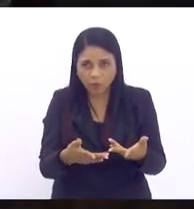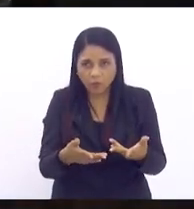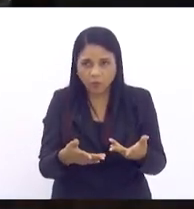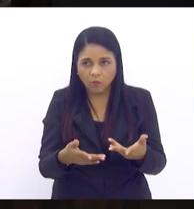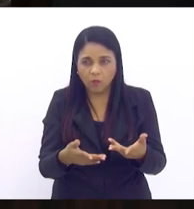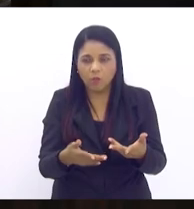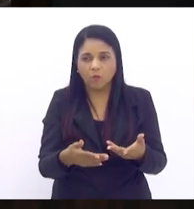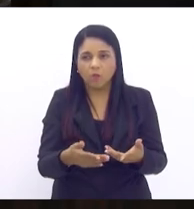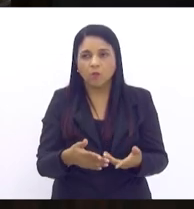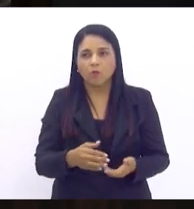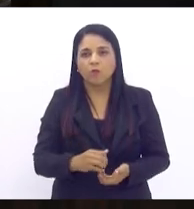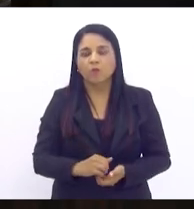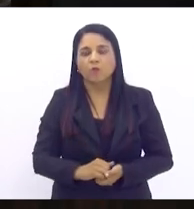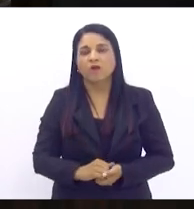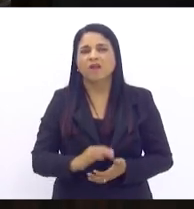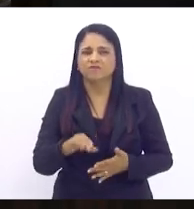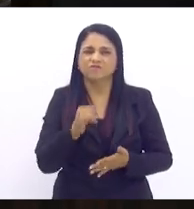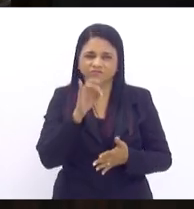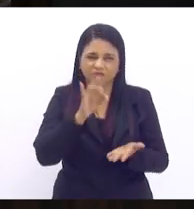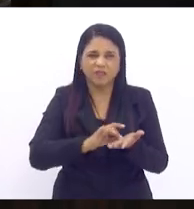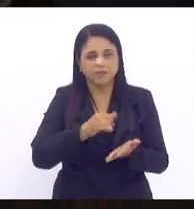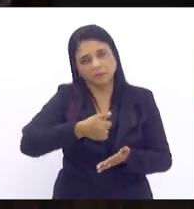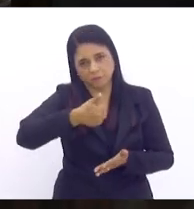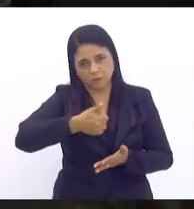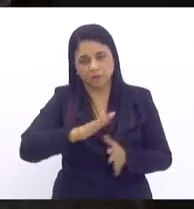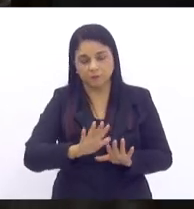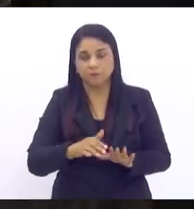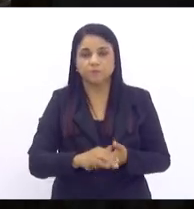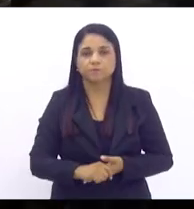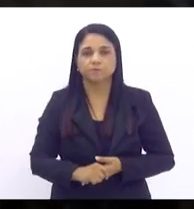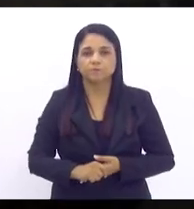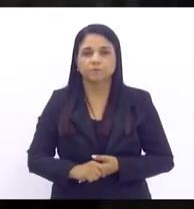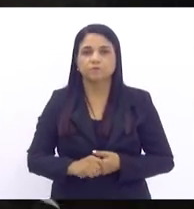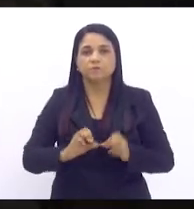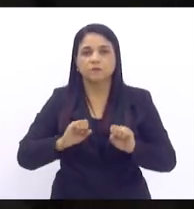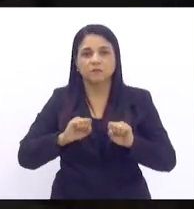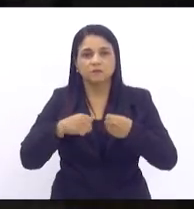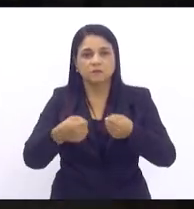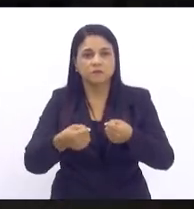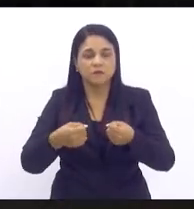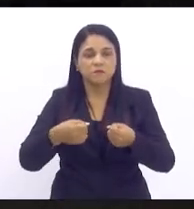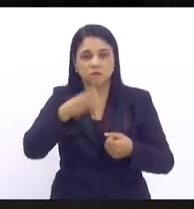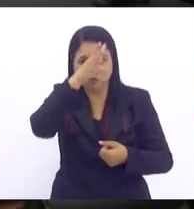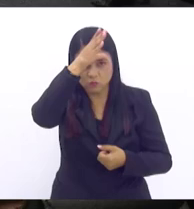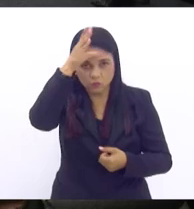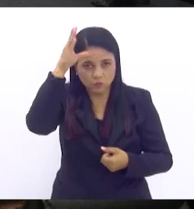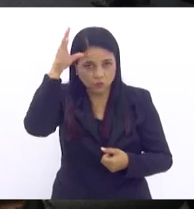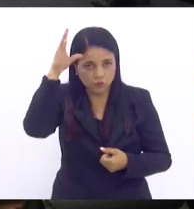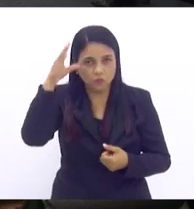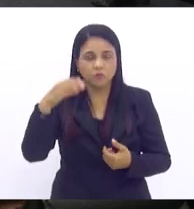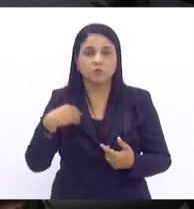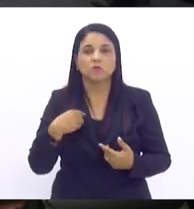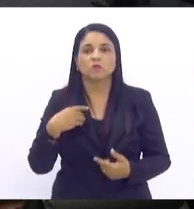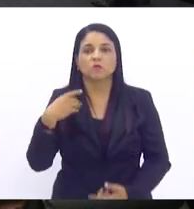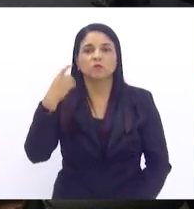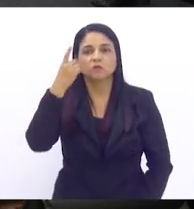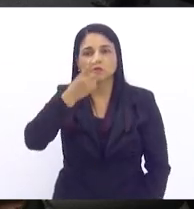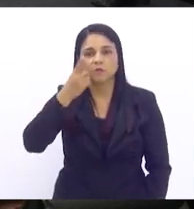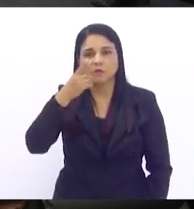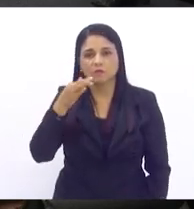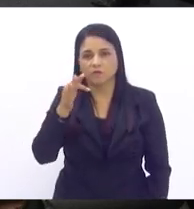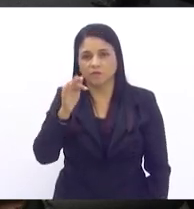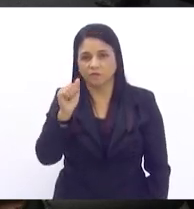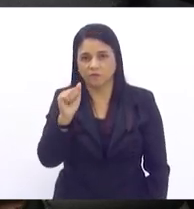Está em primeira, verdade. Pela Defesa do Consumidor, deputado Fábio Silva.